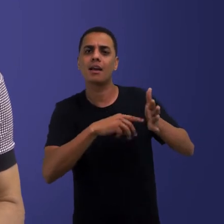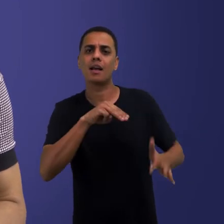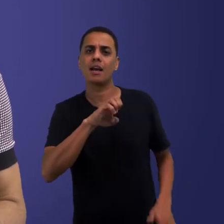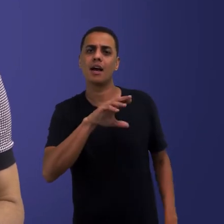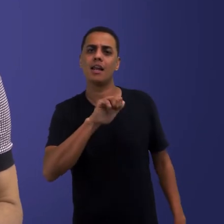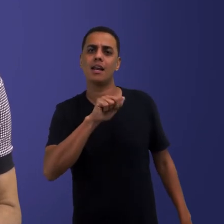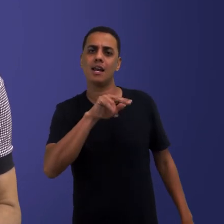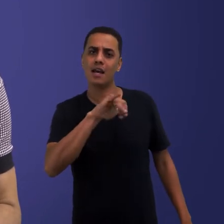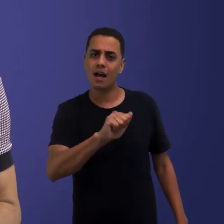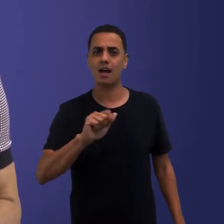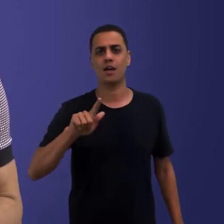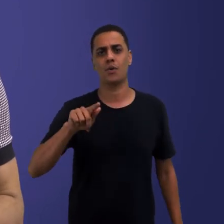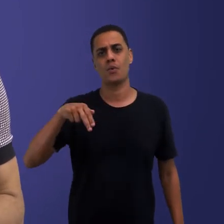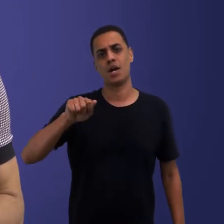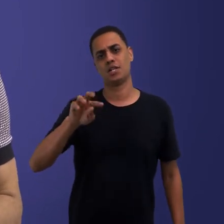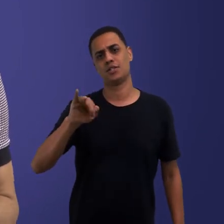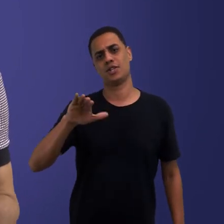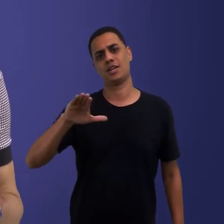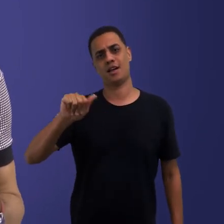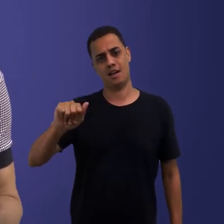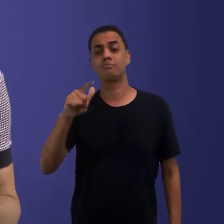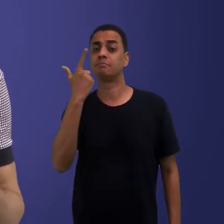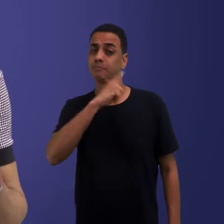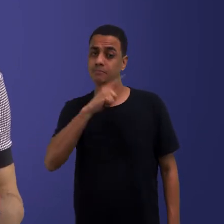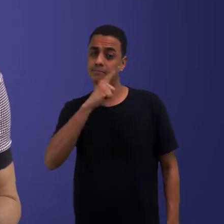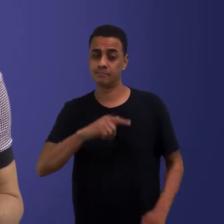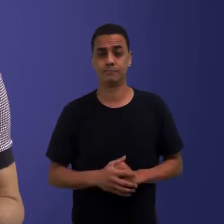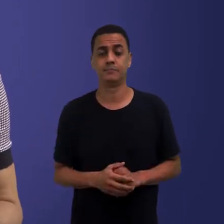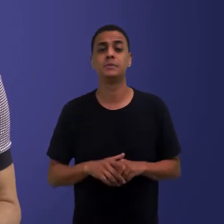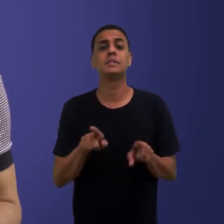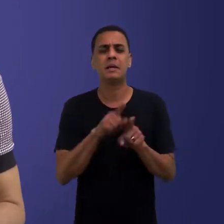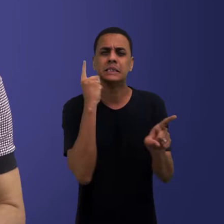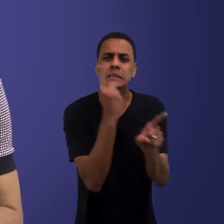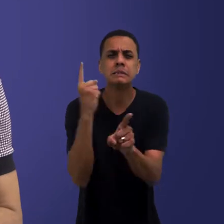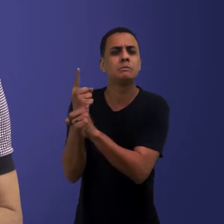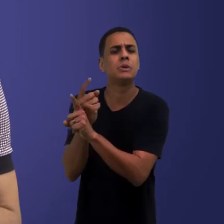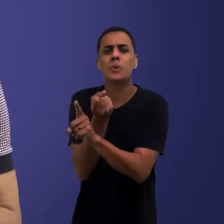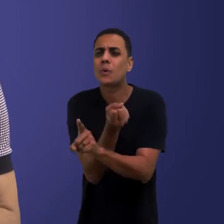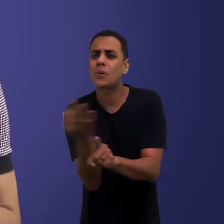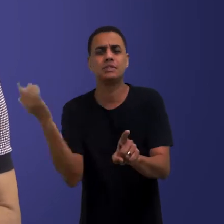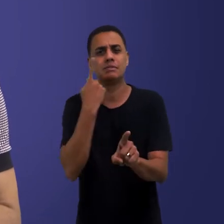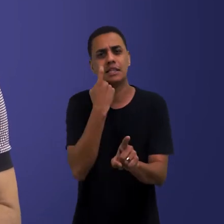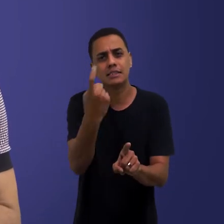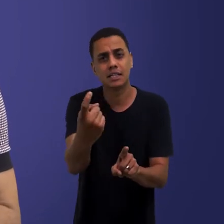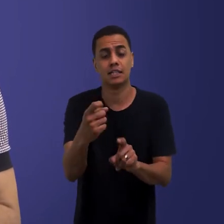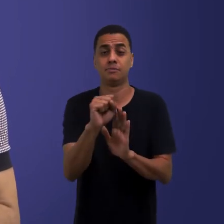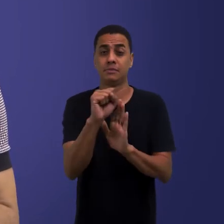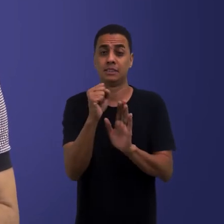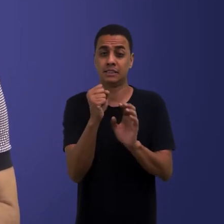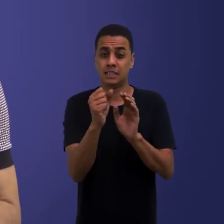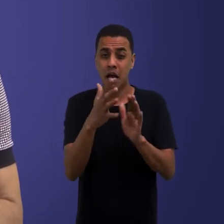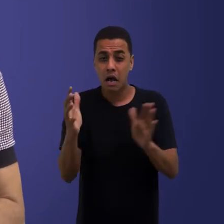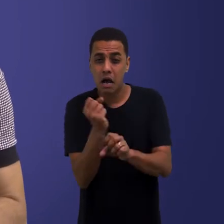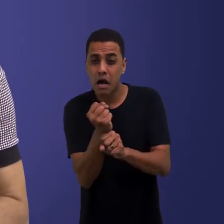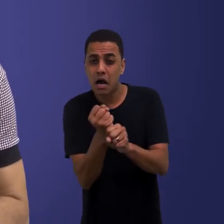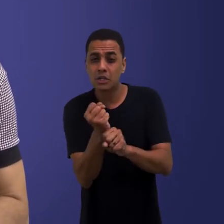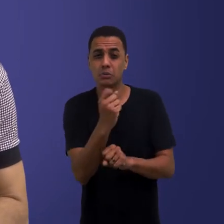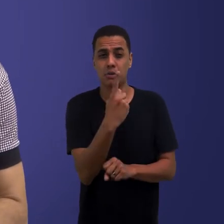física nuclear no século XX, o qual reservou mais surpresas interessantes para a astronomia. Edwin